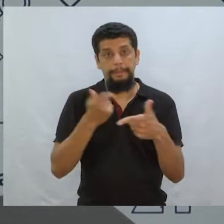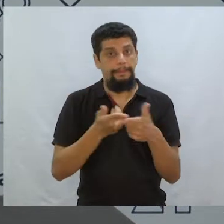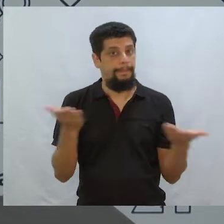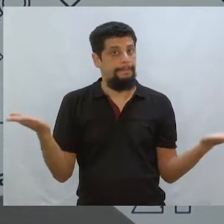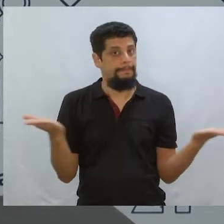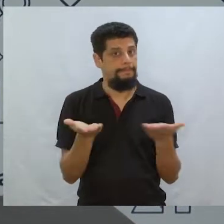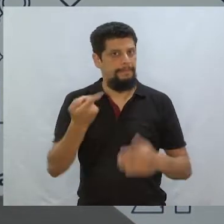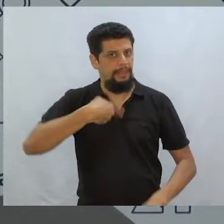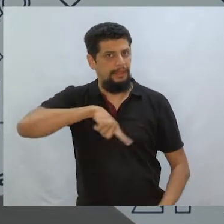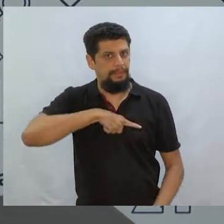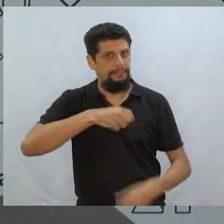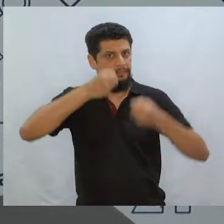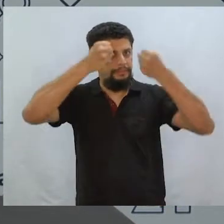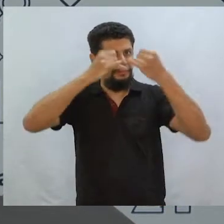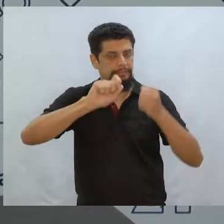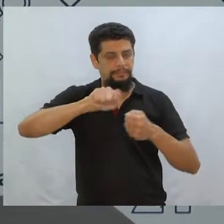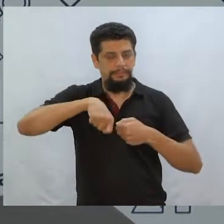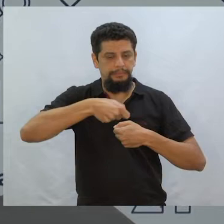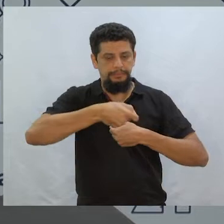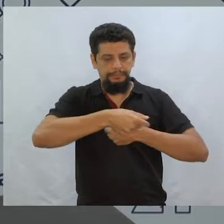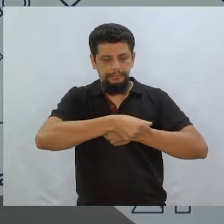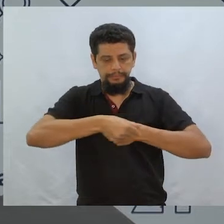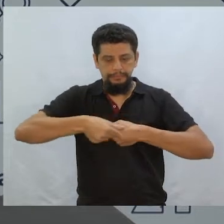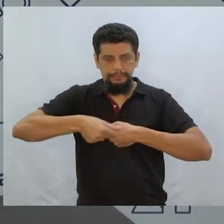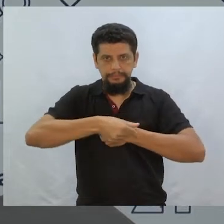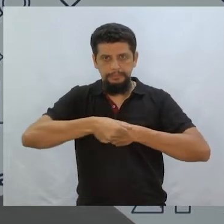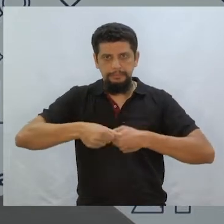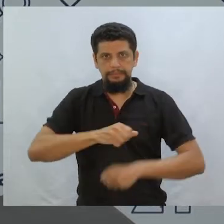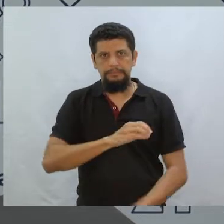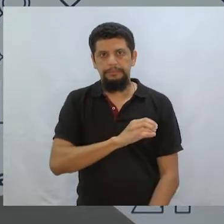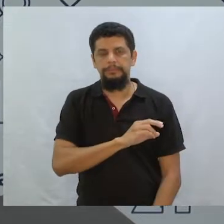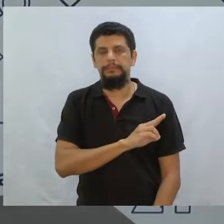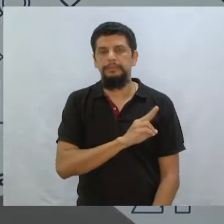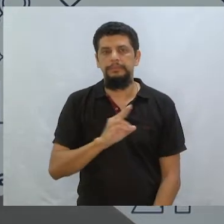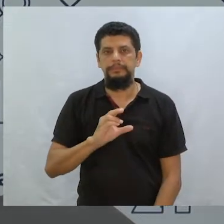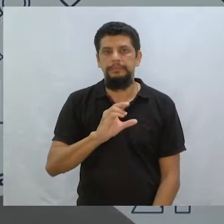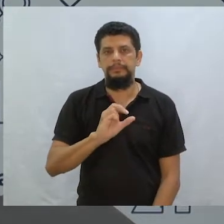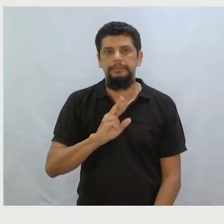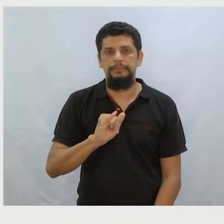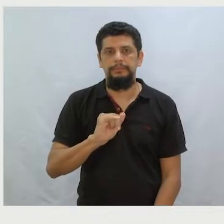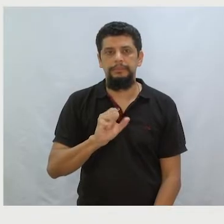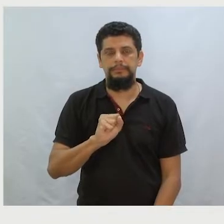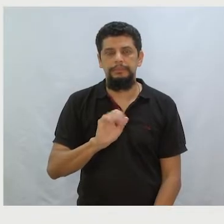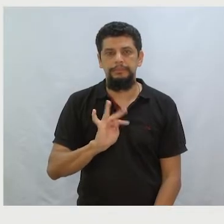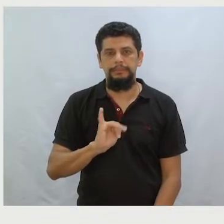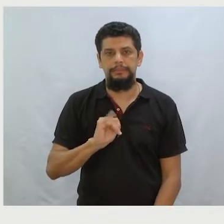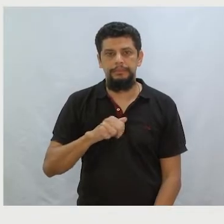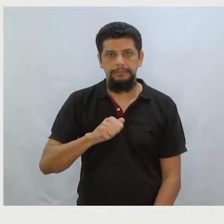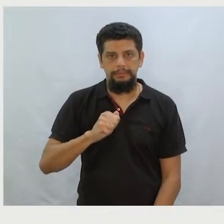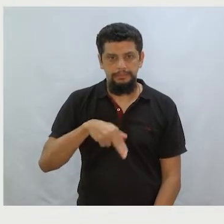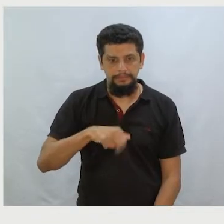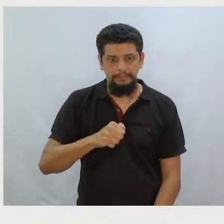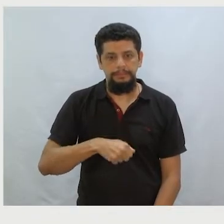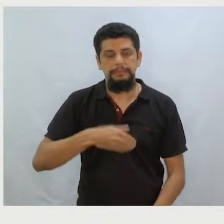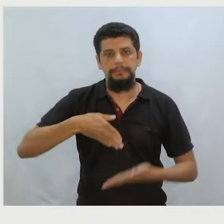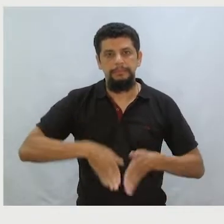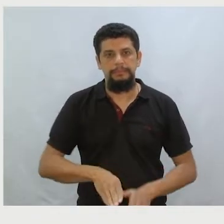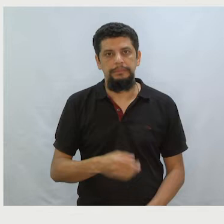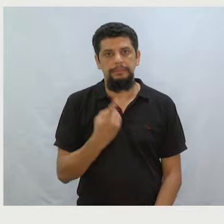porque hoje nós vamos falar de uma autora brasileira chamada Cristiane gribel ela nasceu no ano de